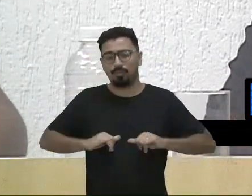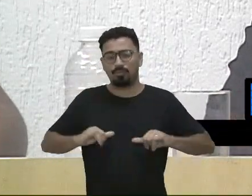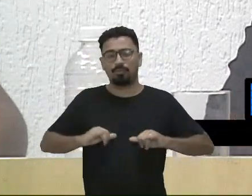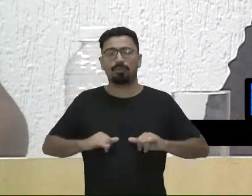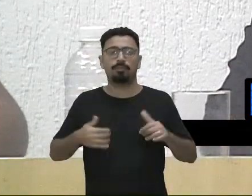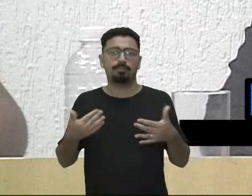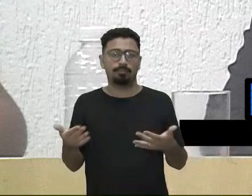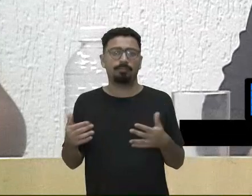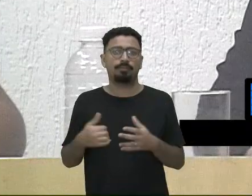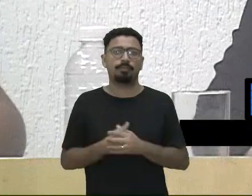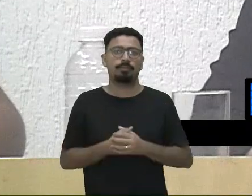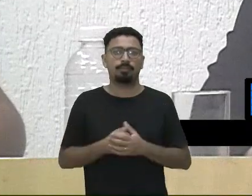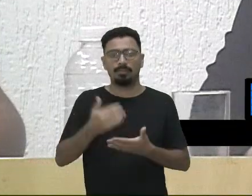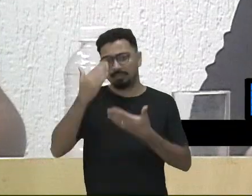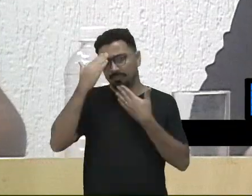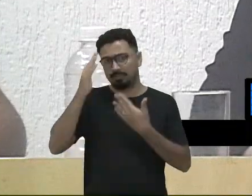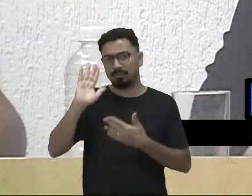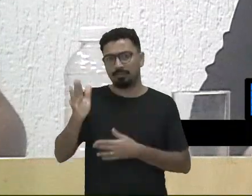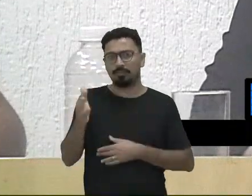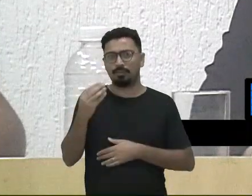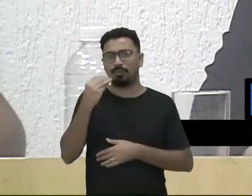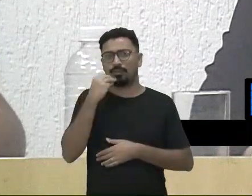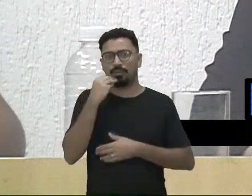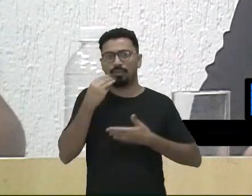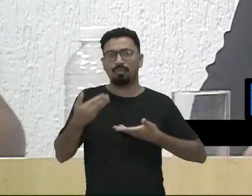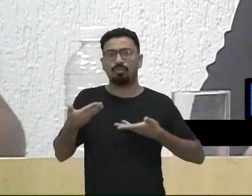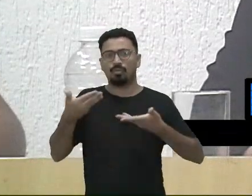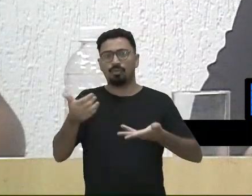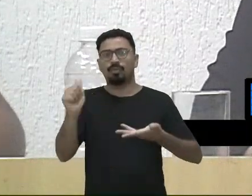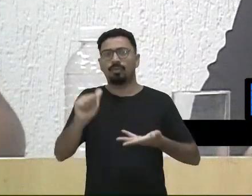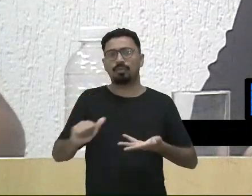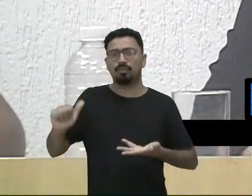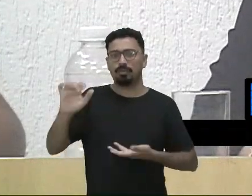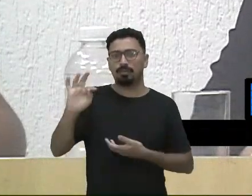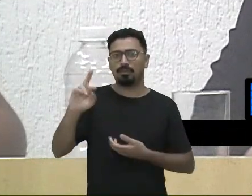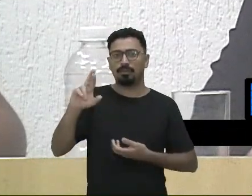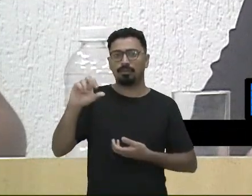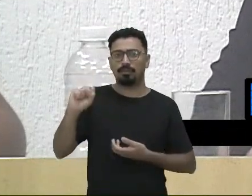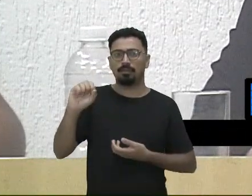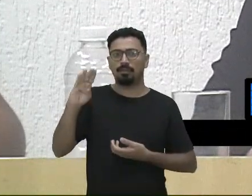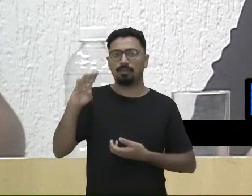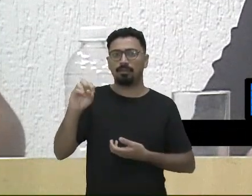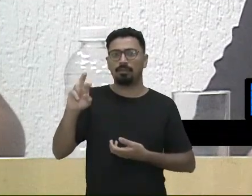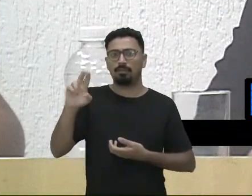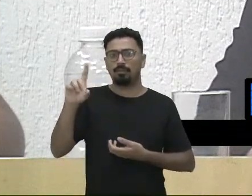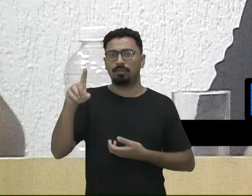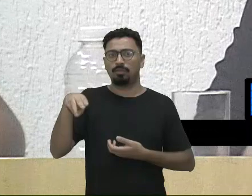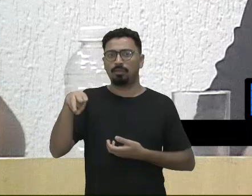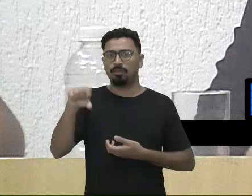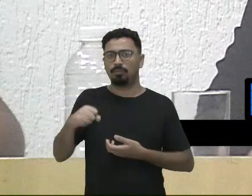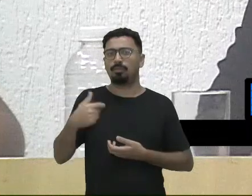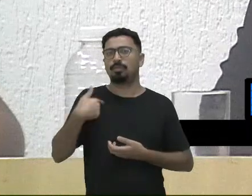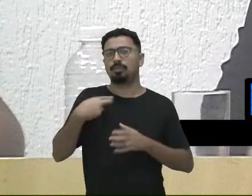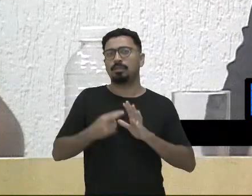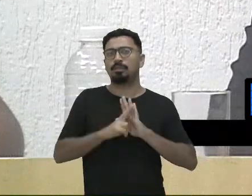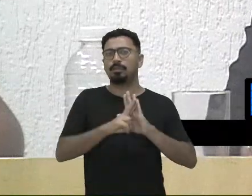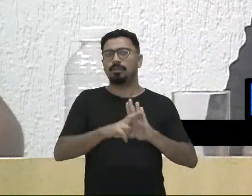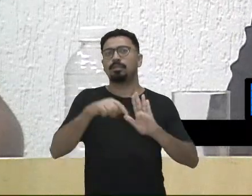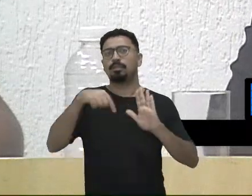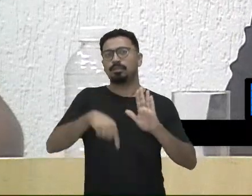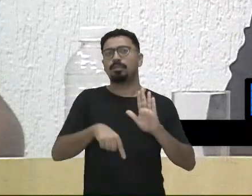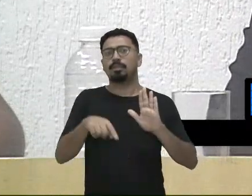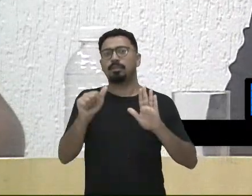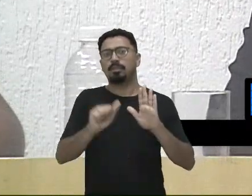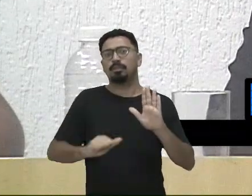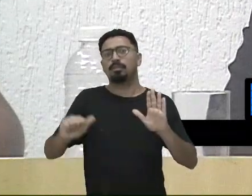Então, agradeço aqui a oportunidade de convidar a Associação Transbordamos, em nome da associação, estar representando aqui, dando essa